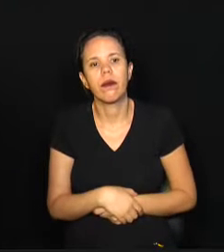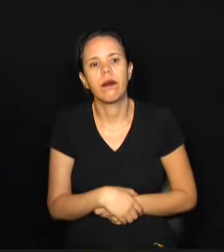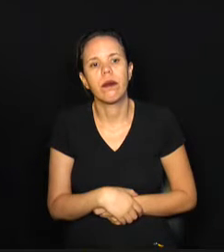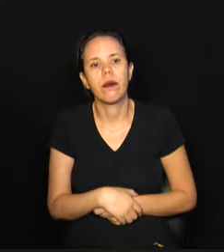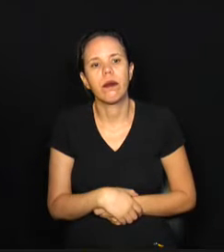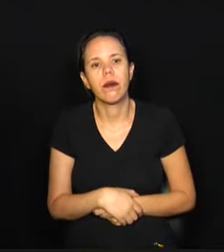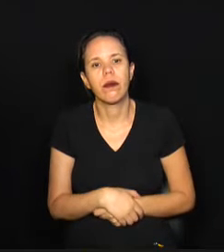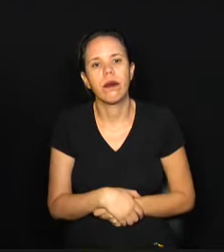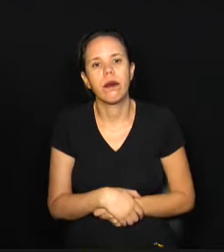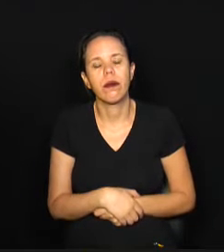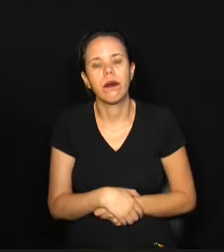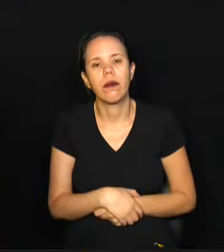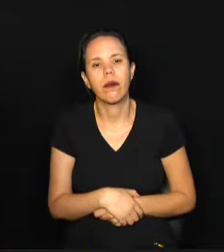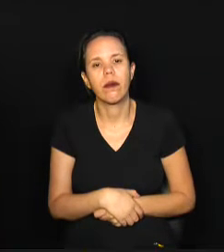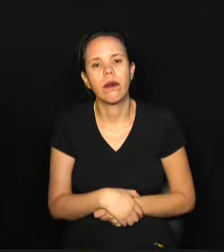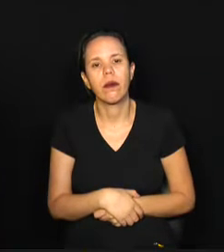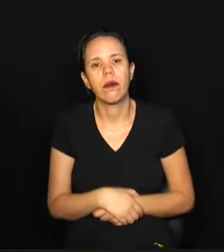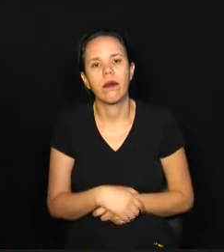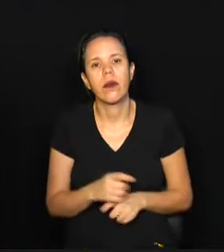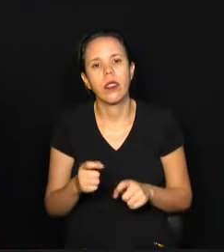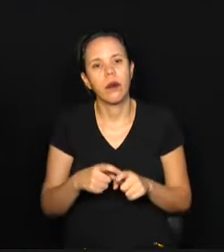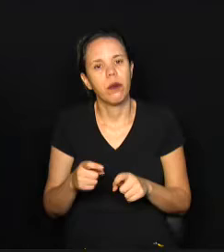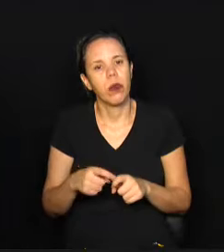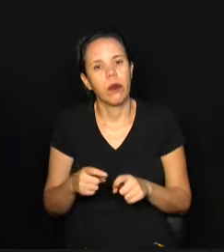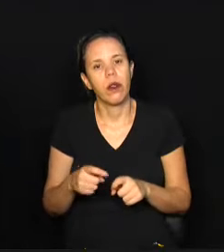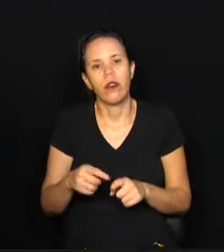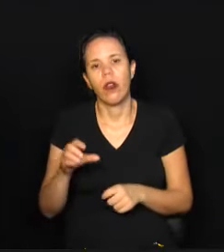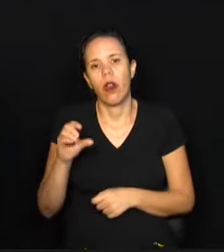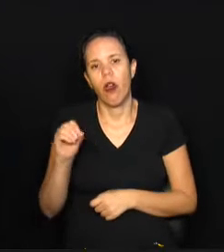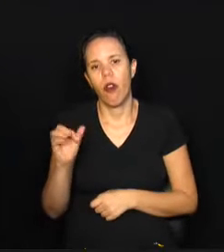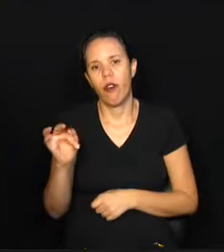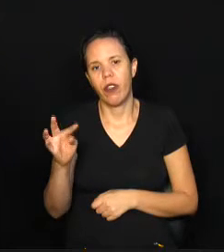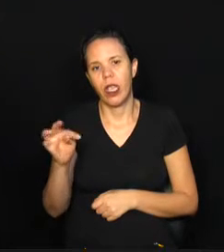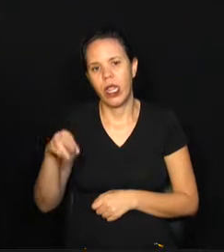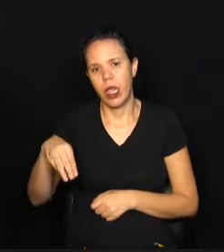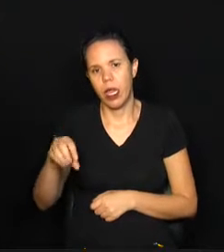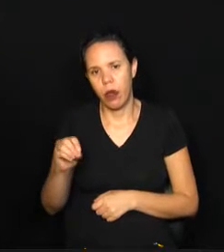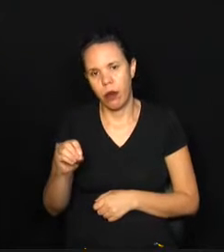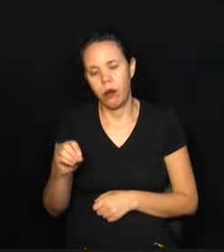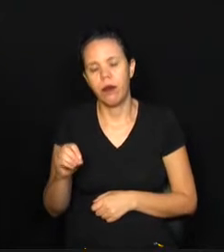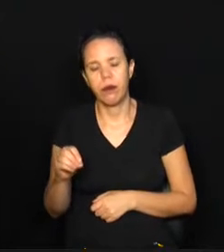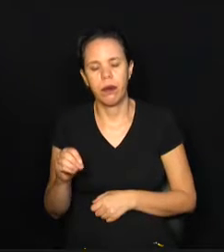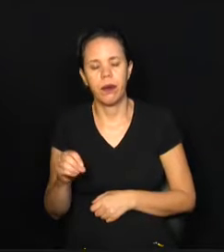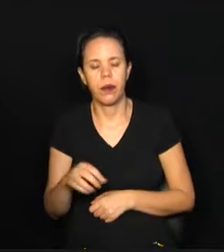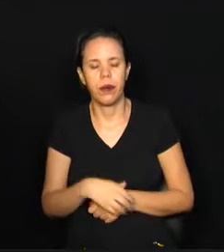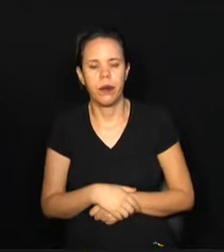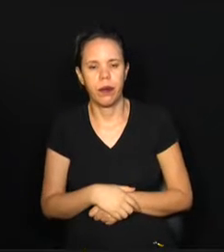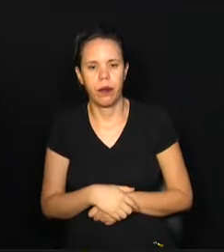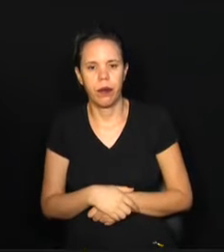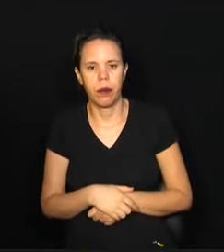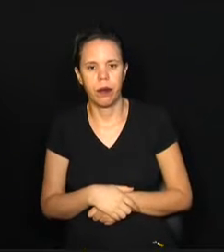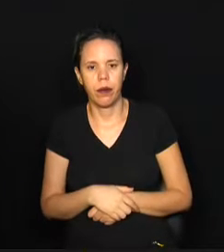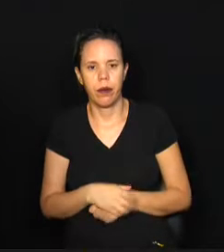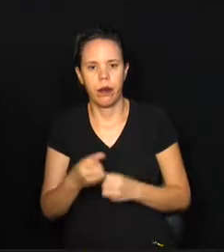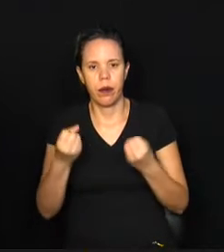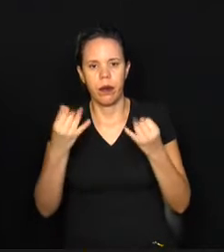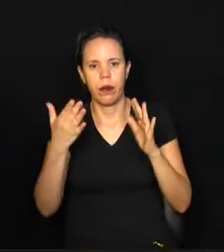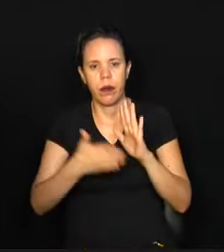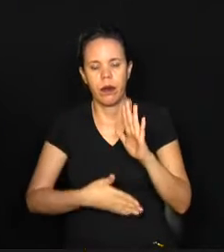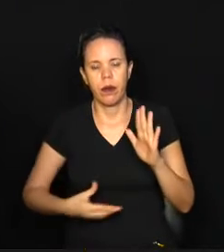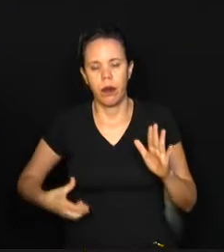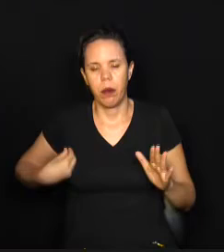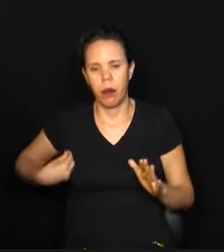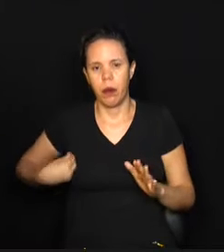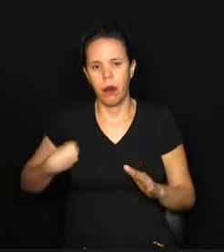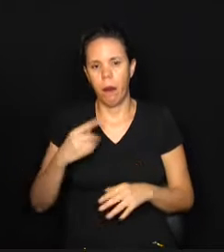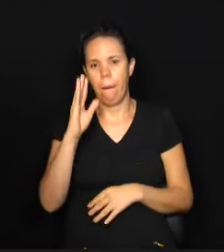os oftalmologistas, na tentativa de desqualificar o optometrista, alegam a existência de mais de